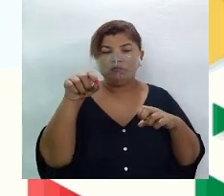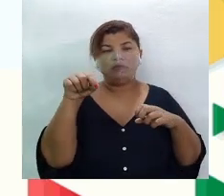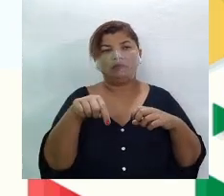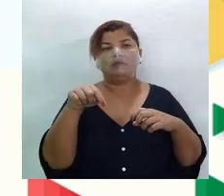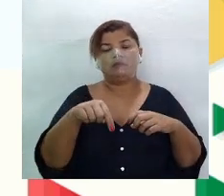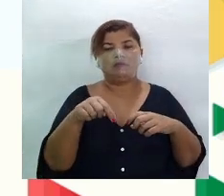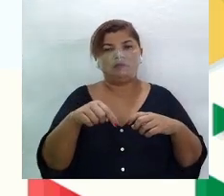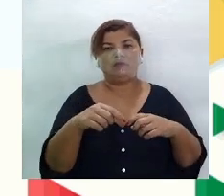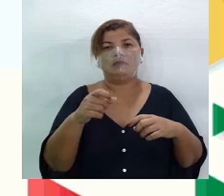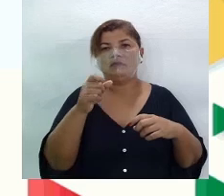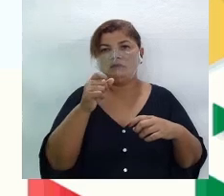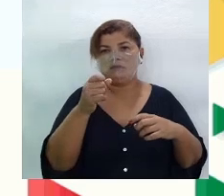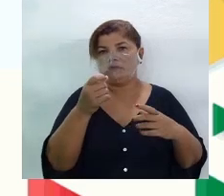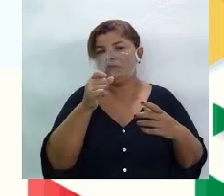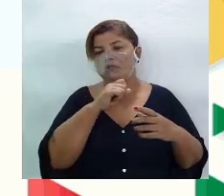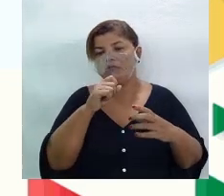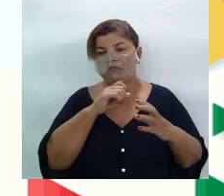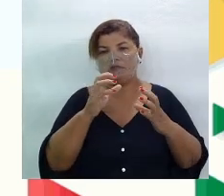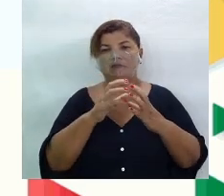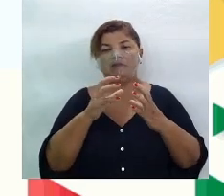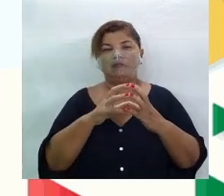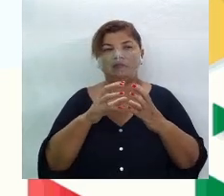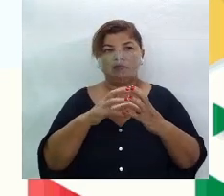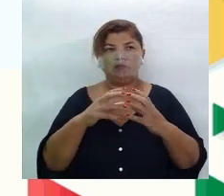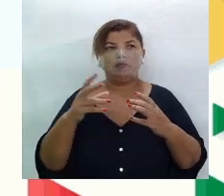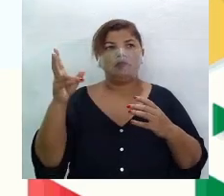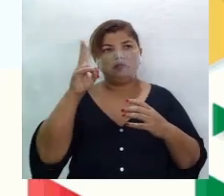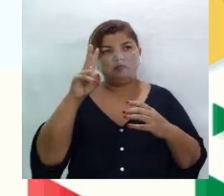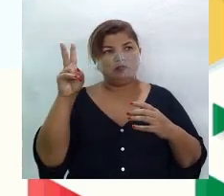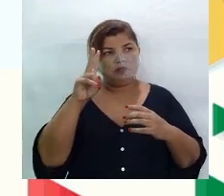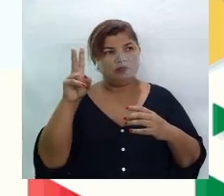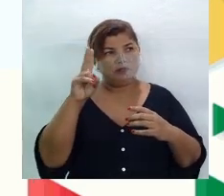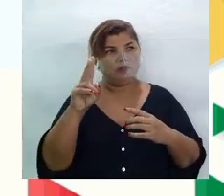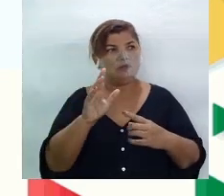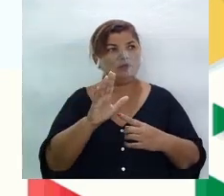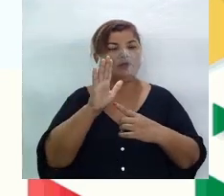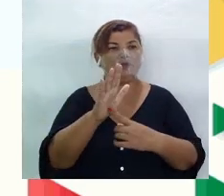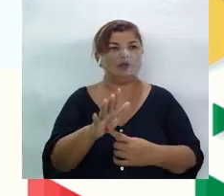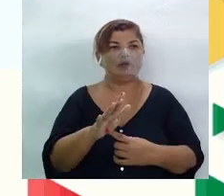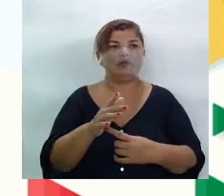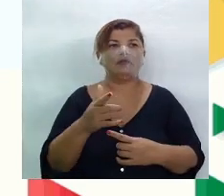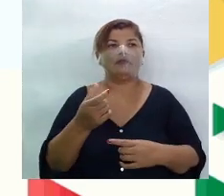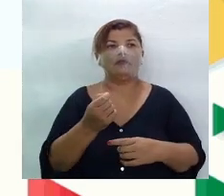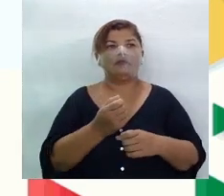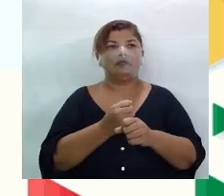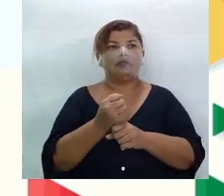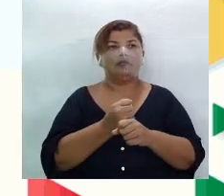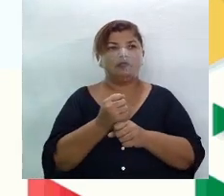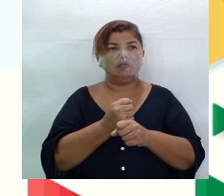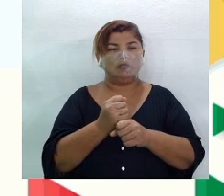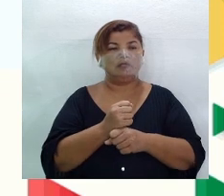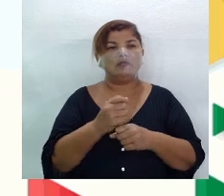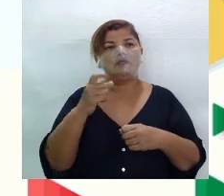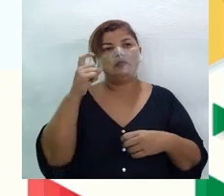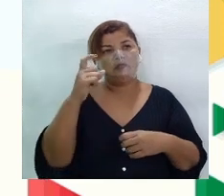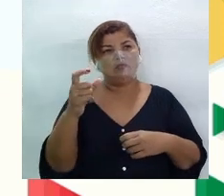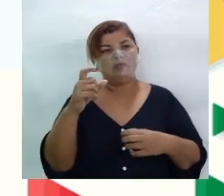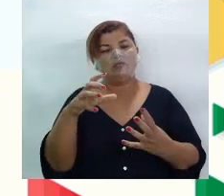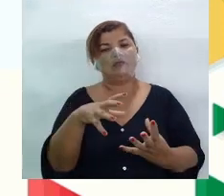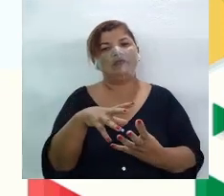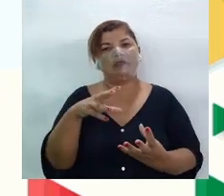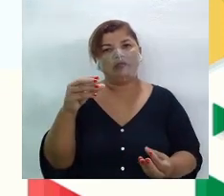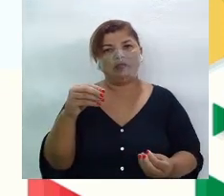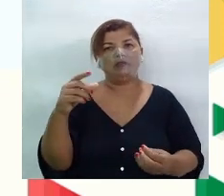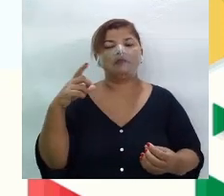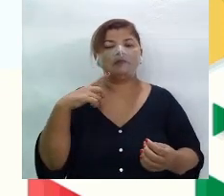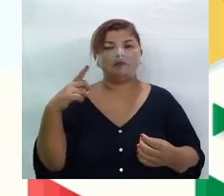no qual Gilberto Freire reúne histórias de assombração, resultado de 20 anos de seu interesse pelos fantasmas que assombram